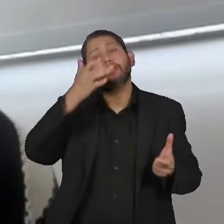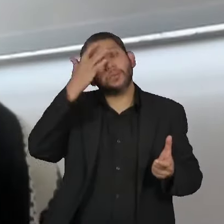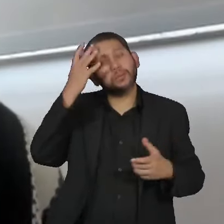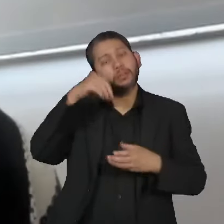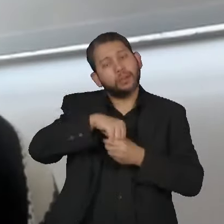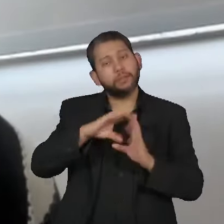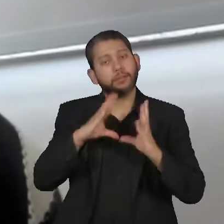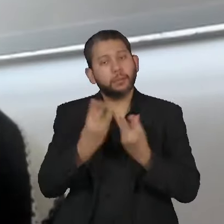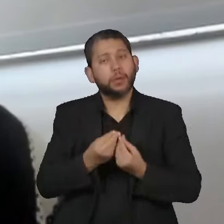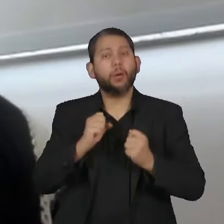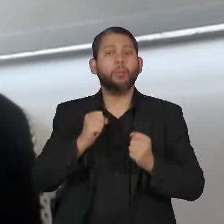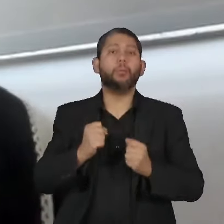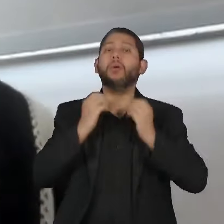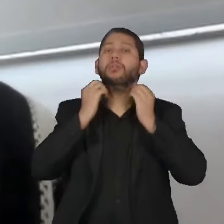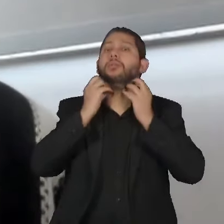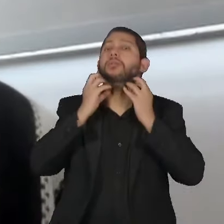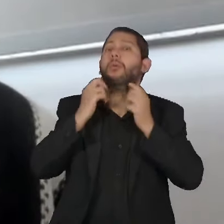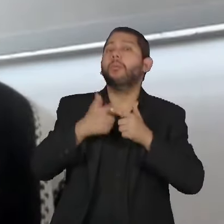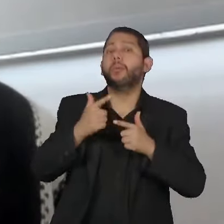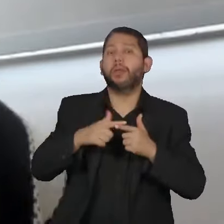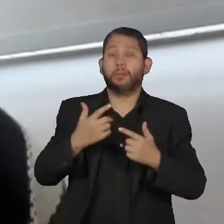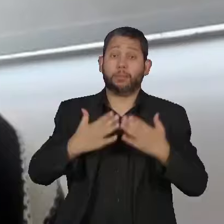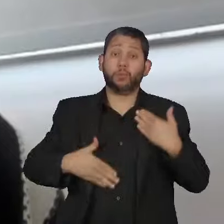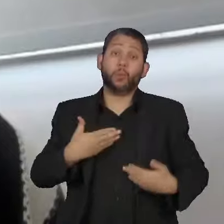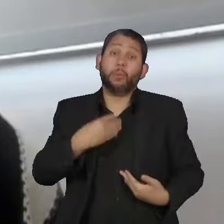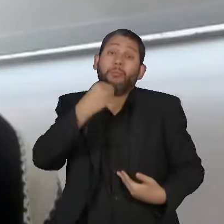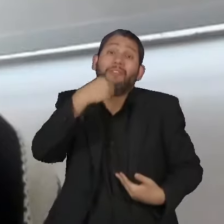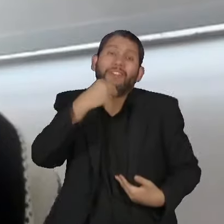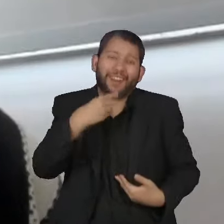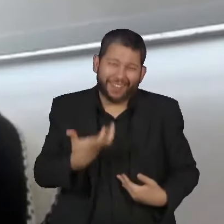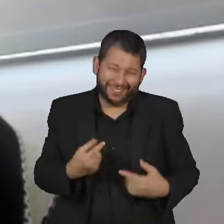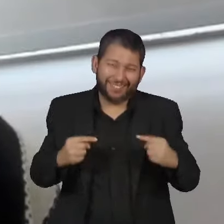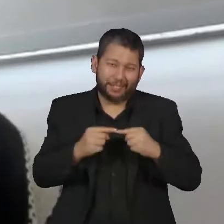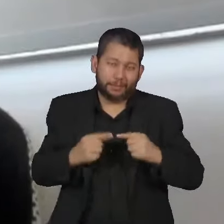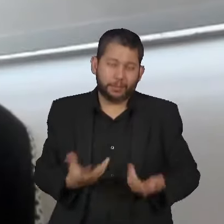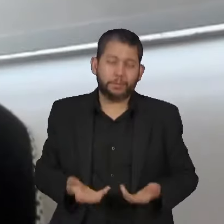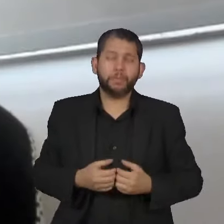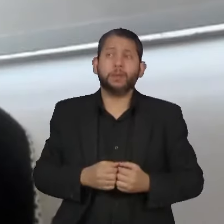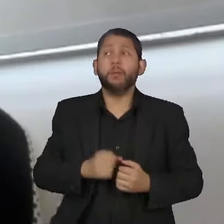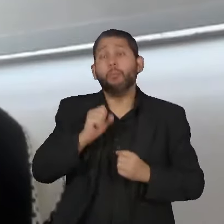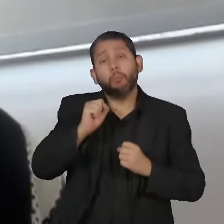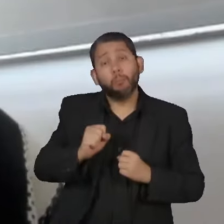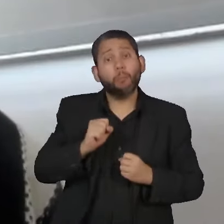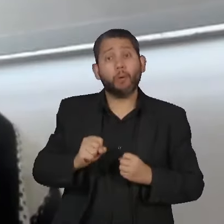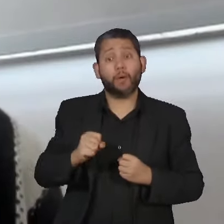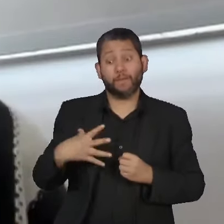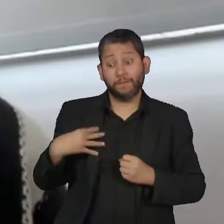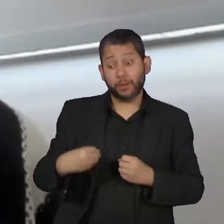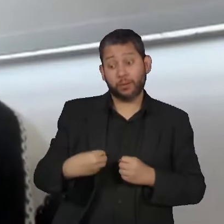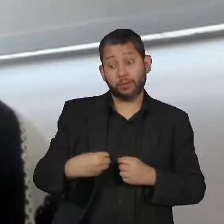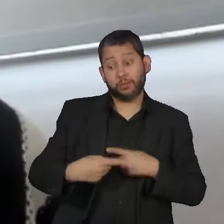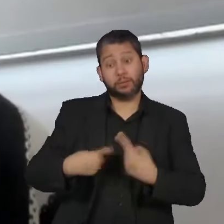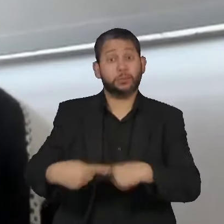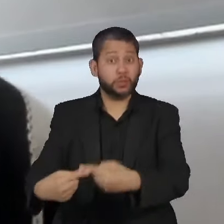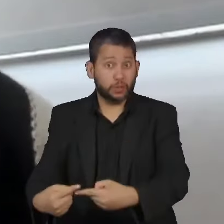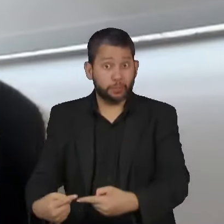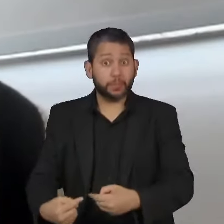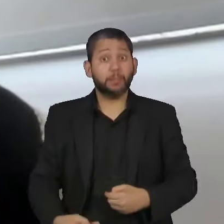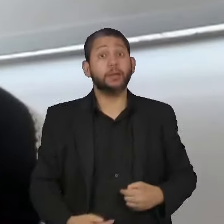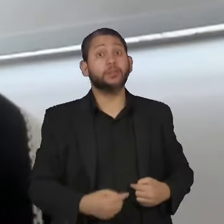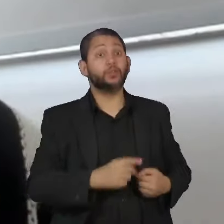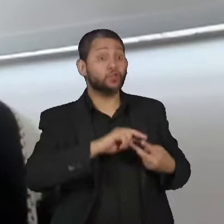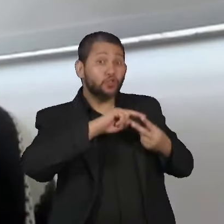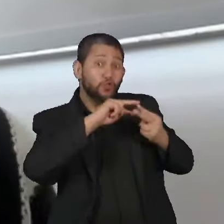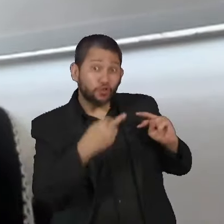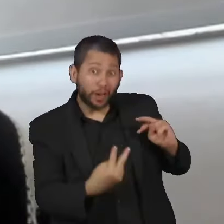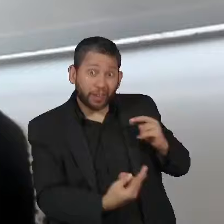a ter cânceres e uma das linhagens é hematopoética, eu posso transmitir. Mas isso não é, eu não transmito o